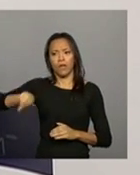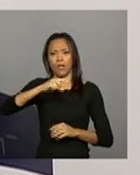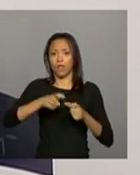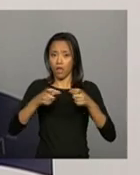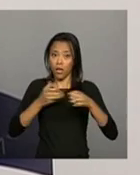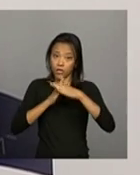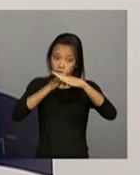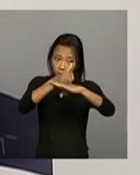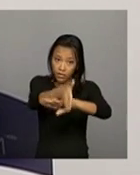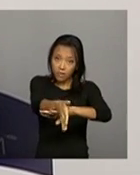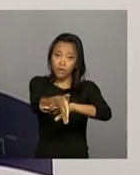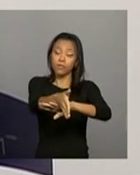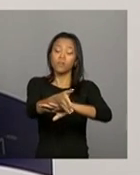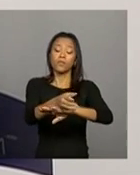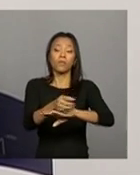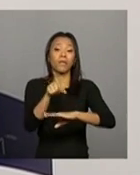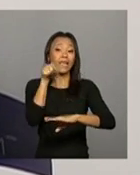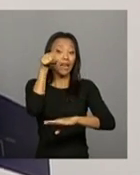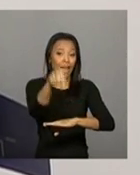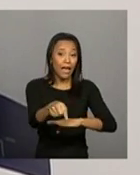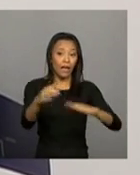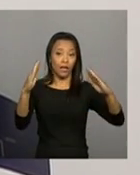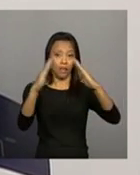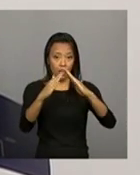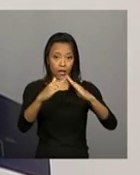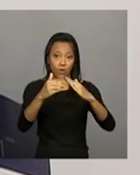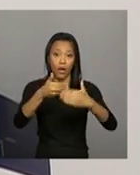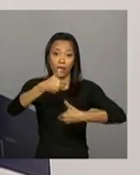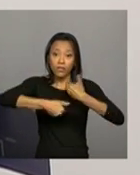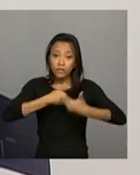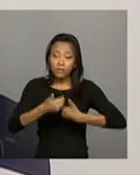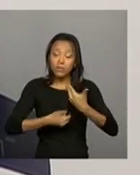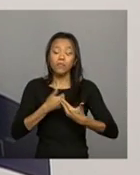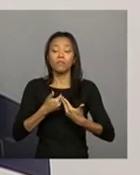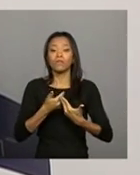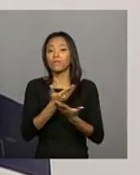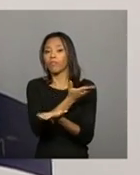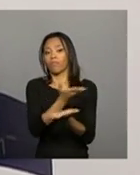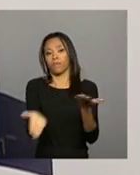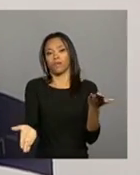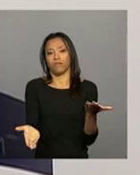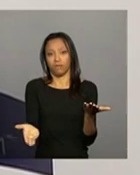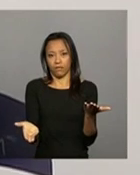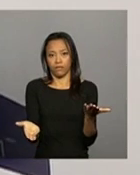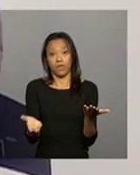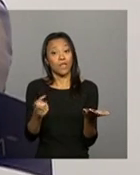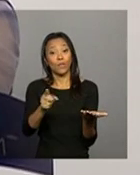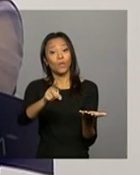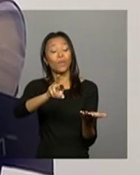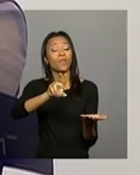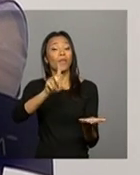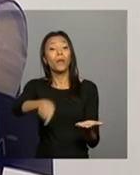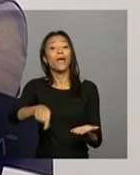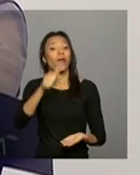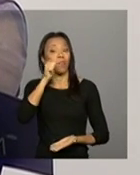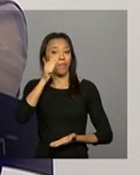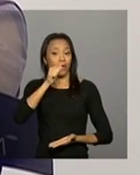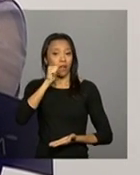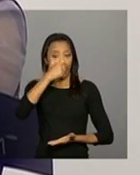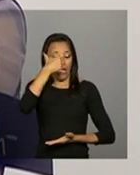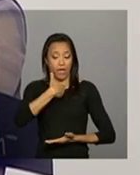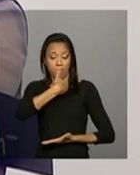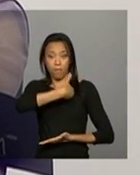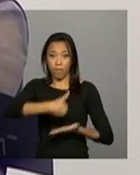para que os serviços não percam as mulheres. Veja bem, não é a mulher que perde o serviço,